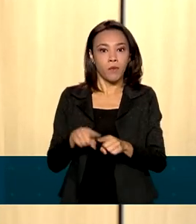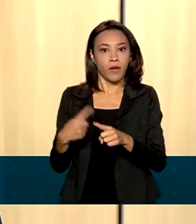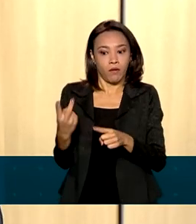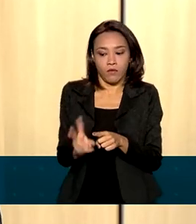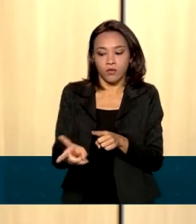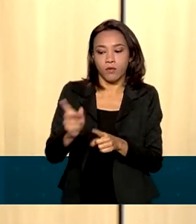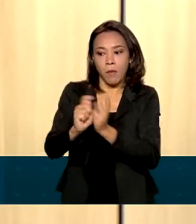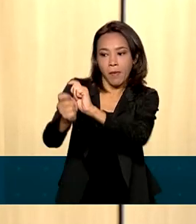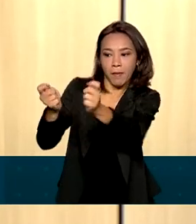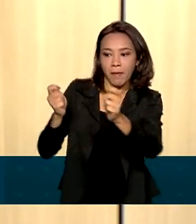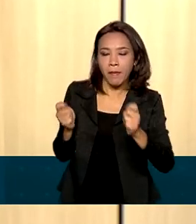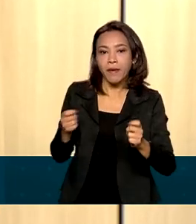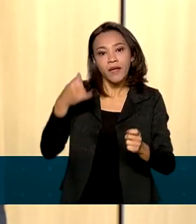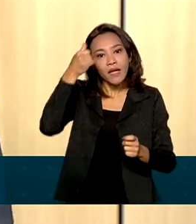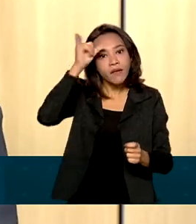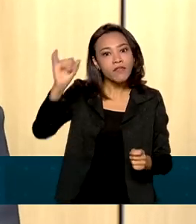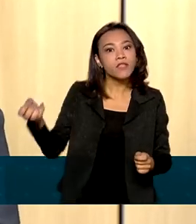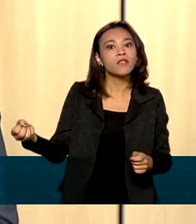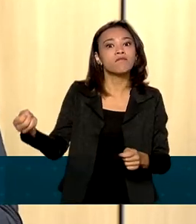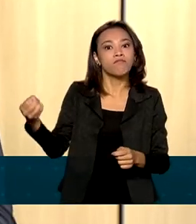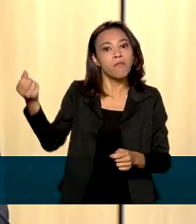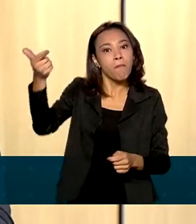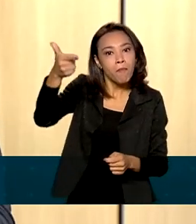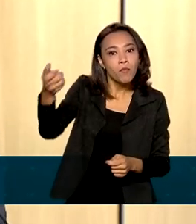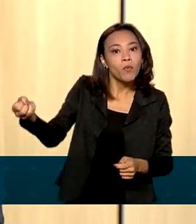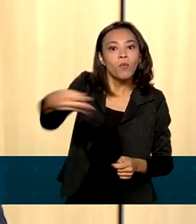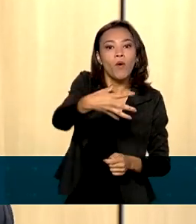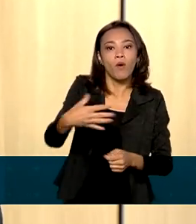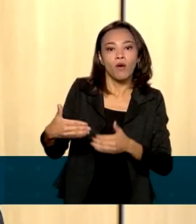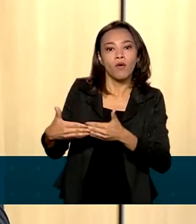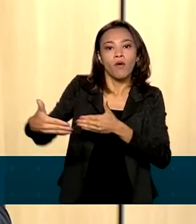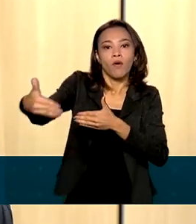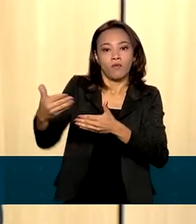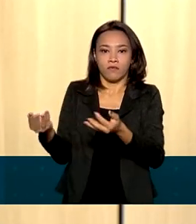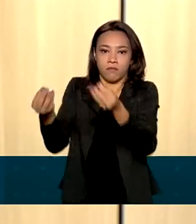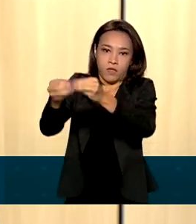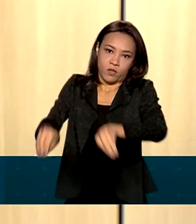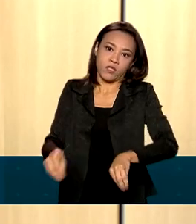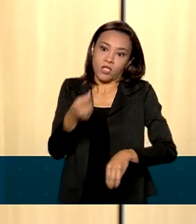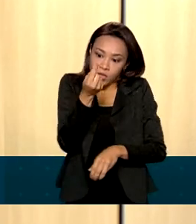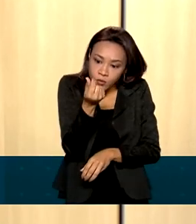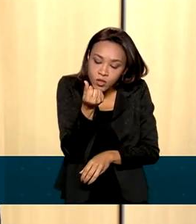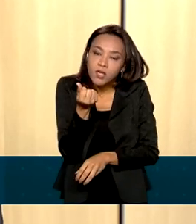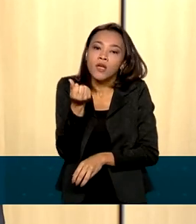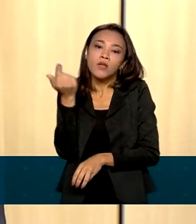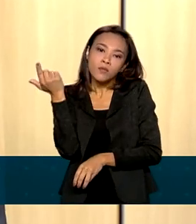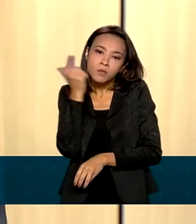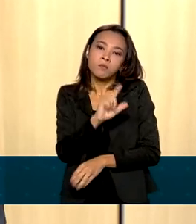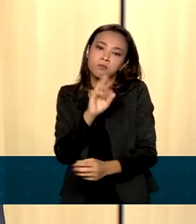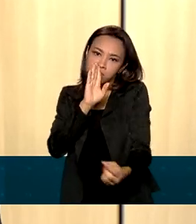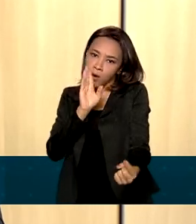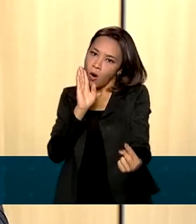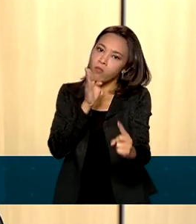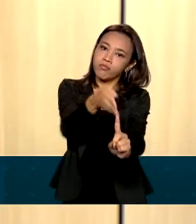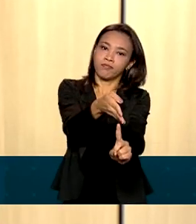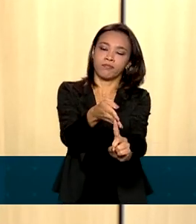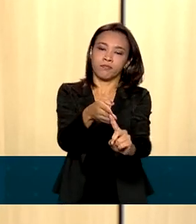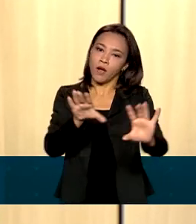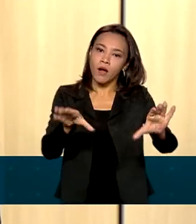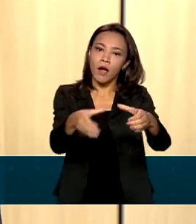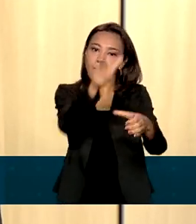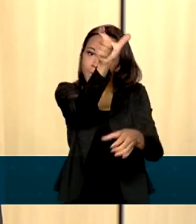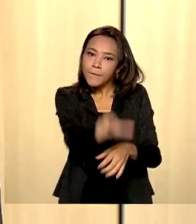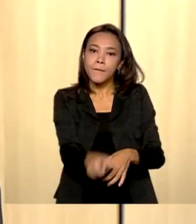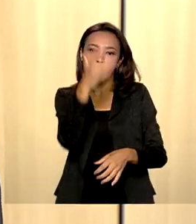você evita novos prejuízos. E que o recurso vá, seja destinado efetivamente àquela pessoa